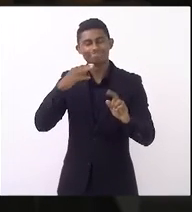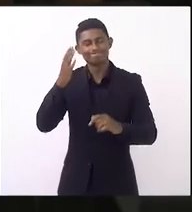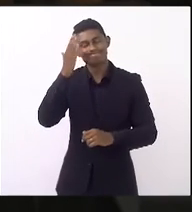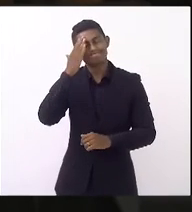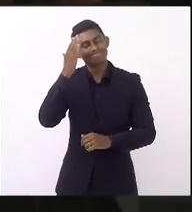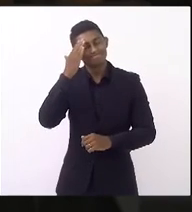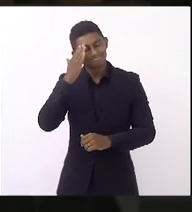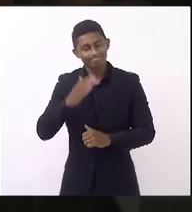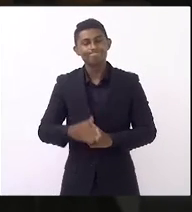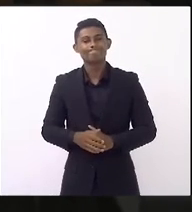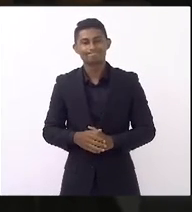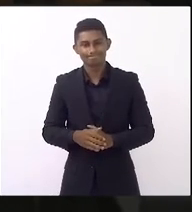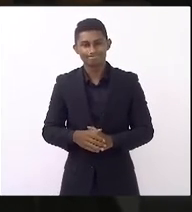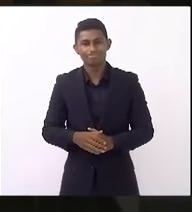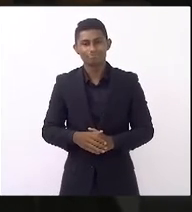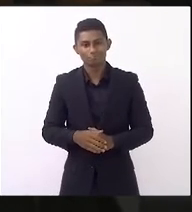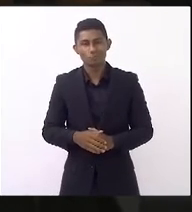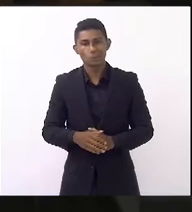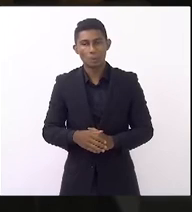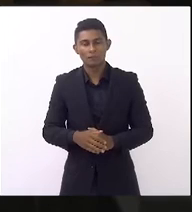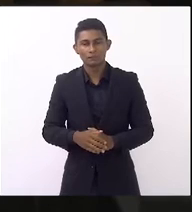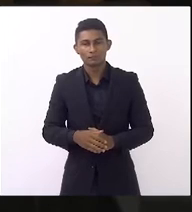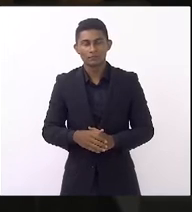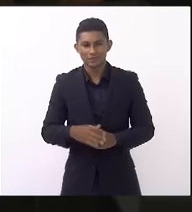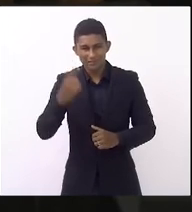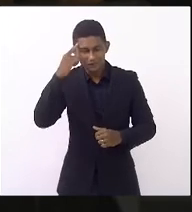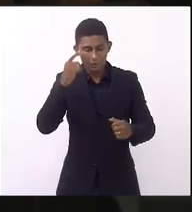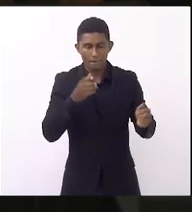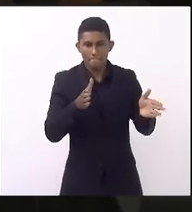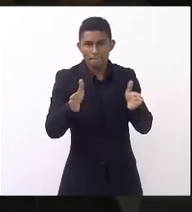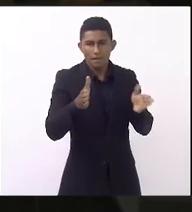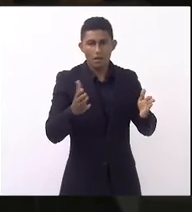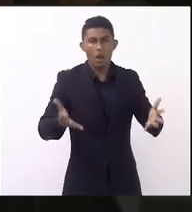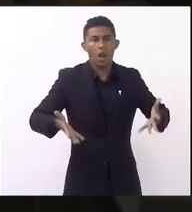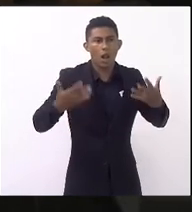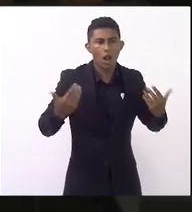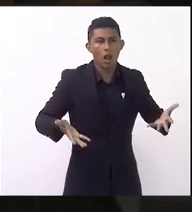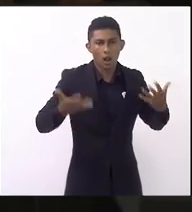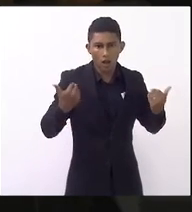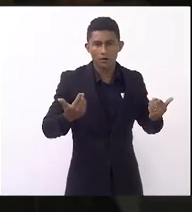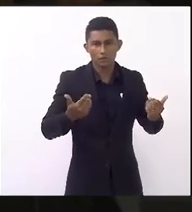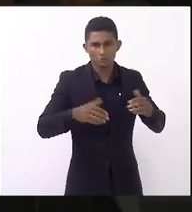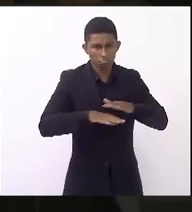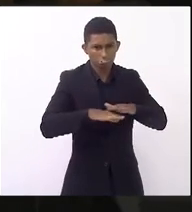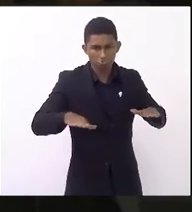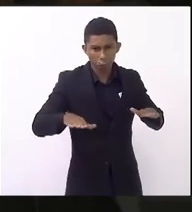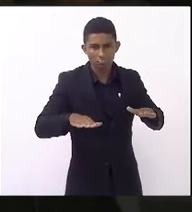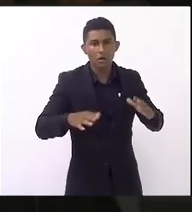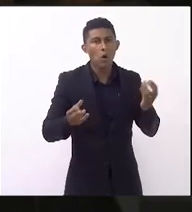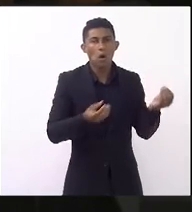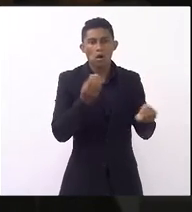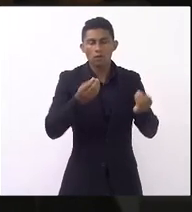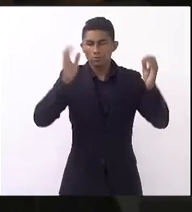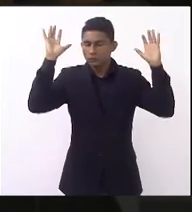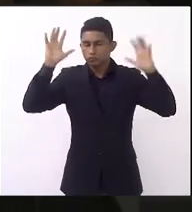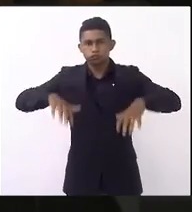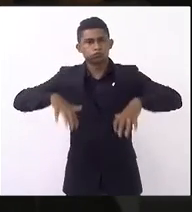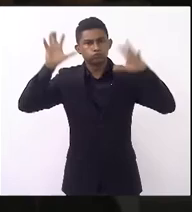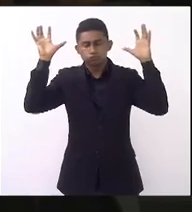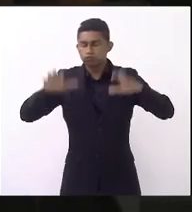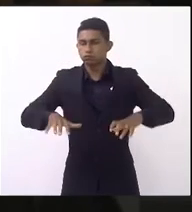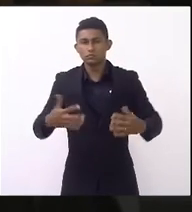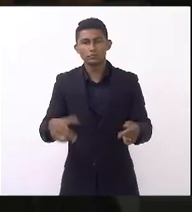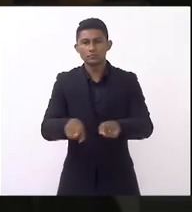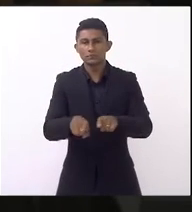de março fecharam o verão, entrando em abril, nos primeiros dias de